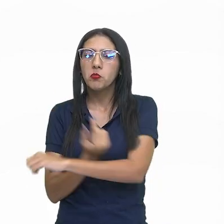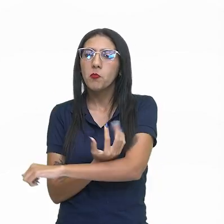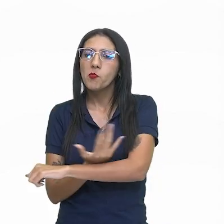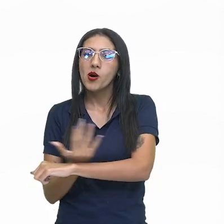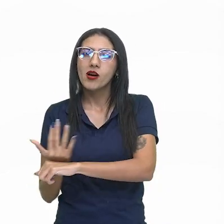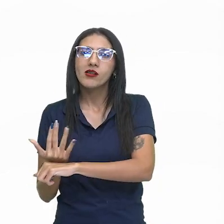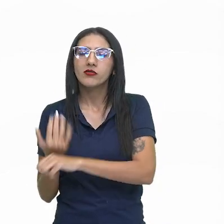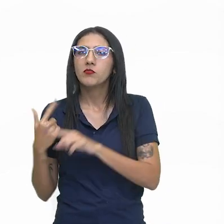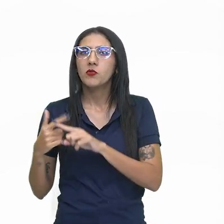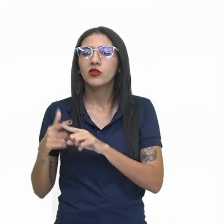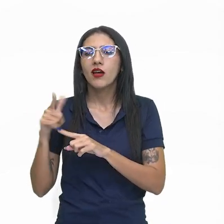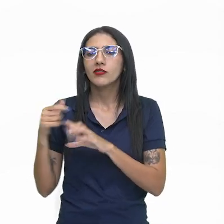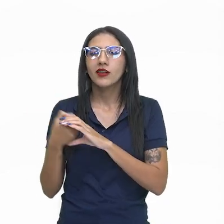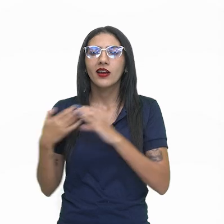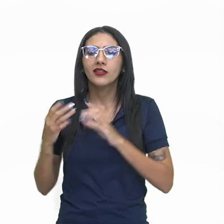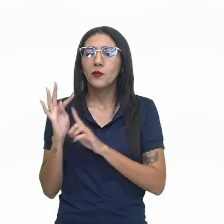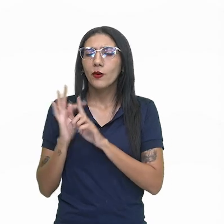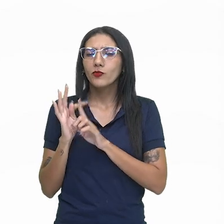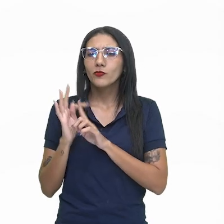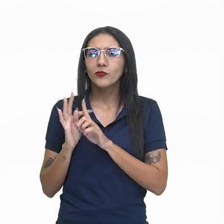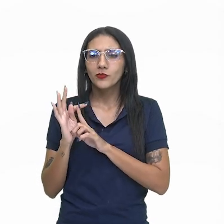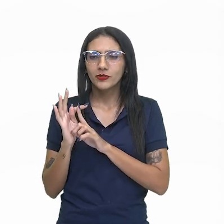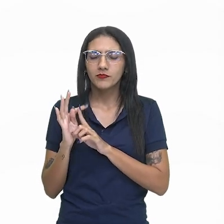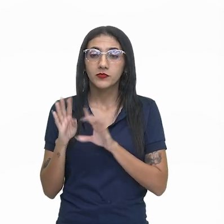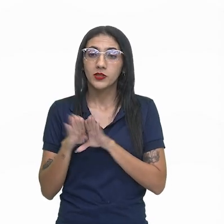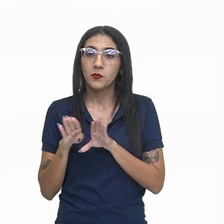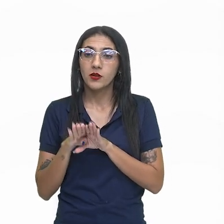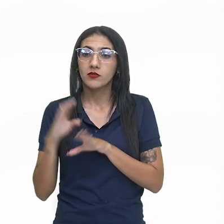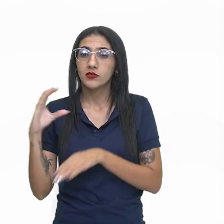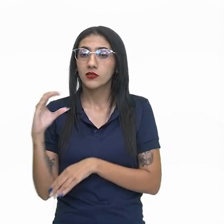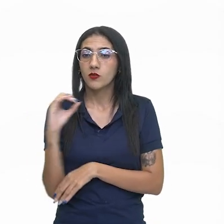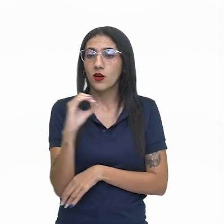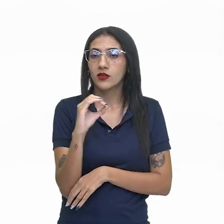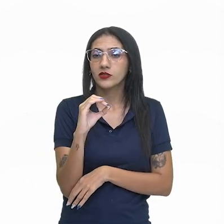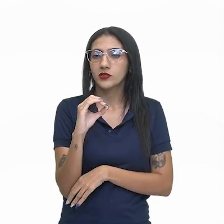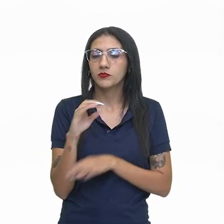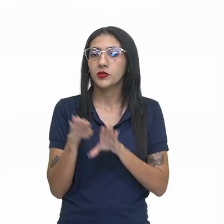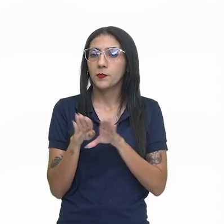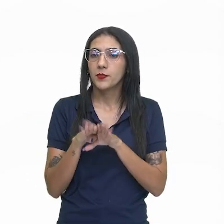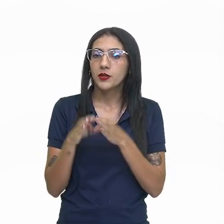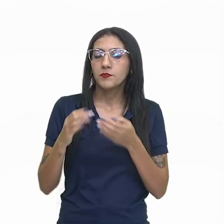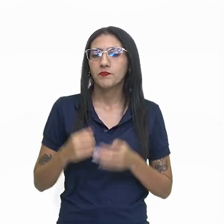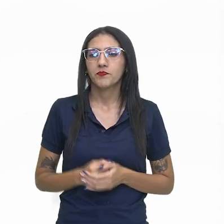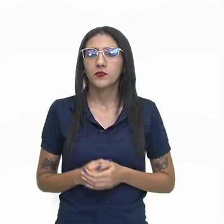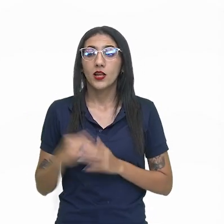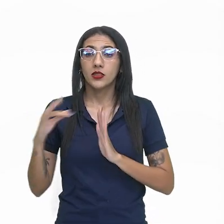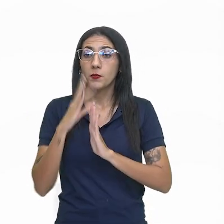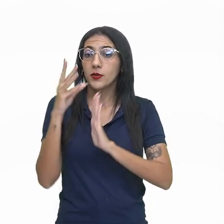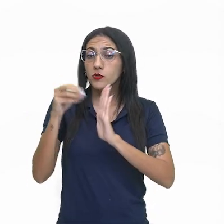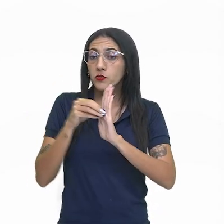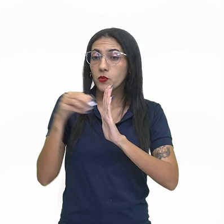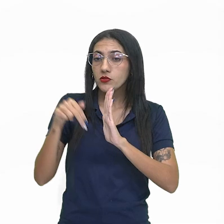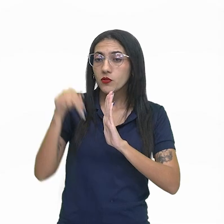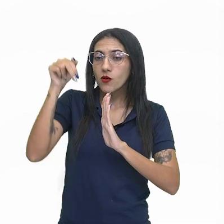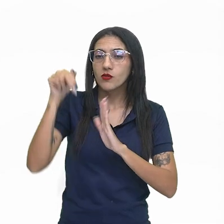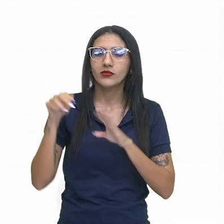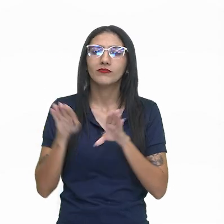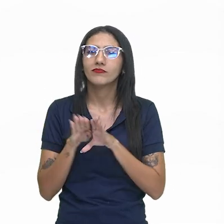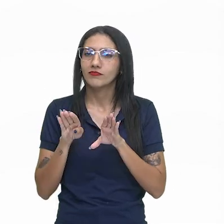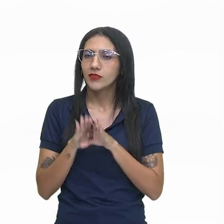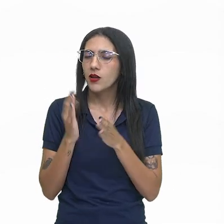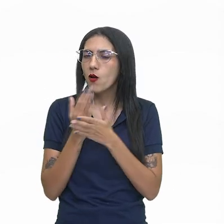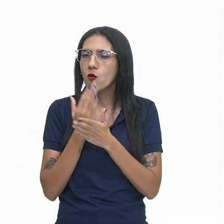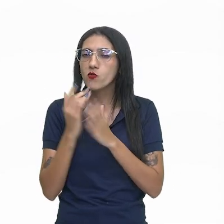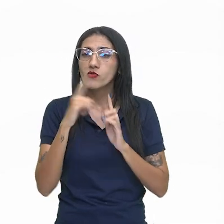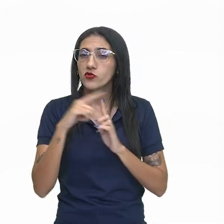por causa das características de clima. Mesma coisa no centro-oeste. Né? Na Amazônia também tem características que beneficiam determinados tipos